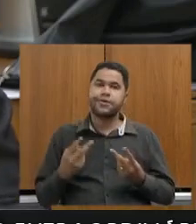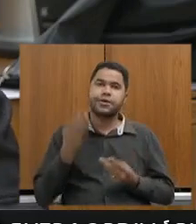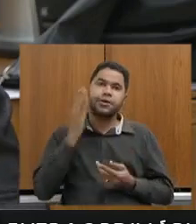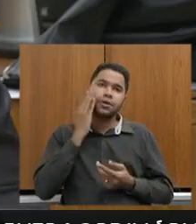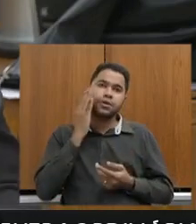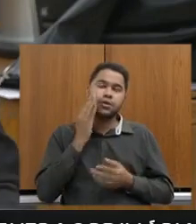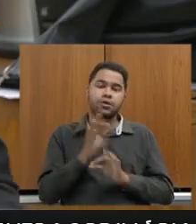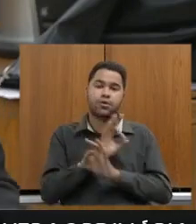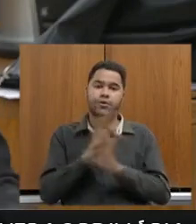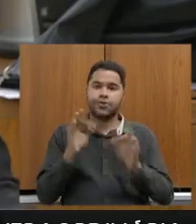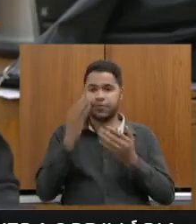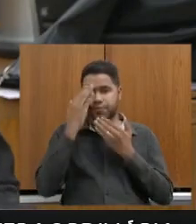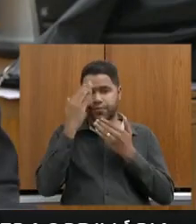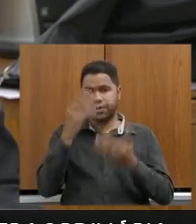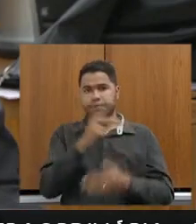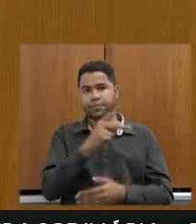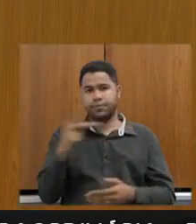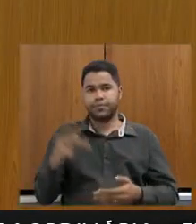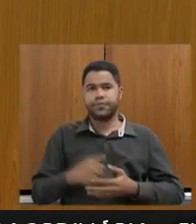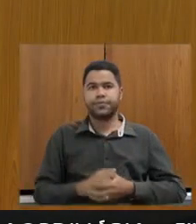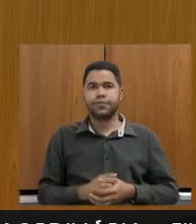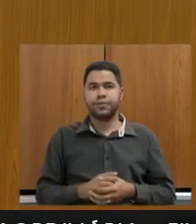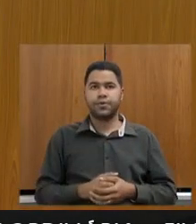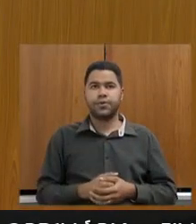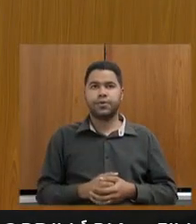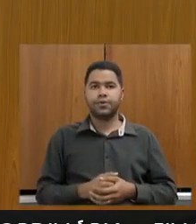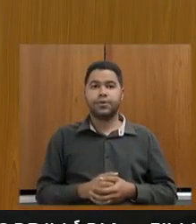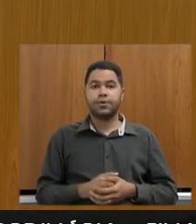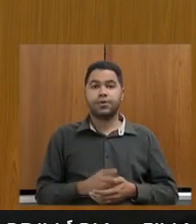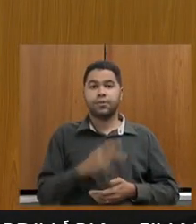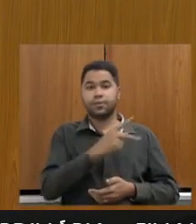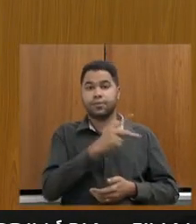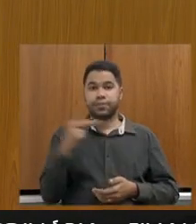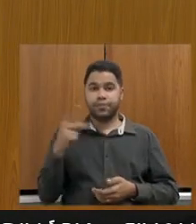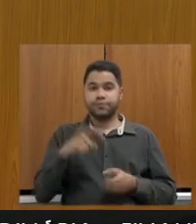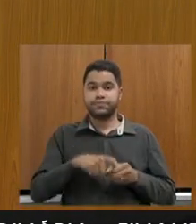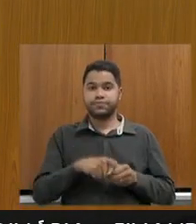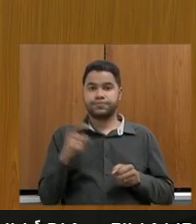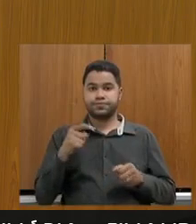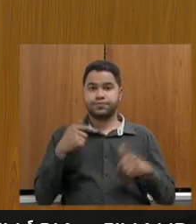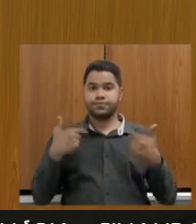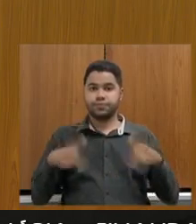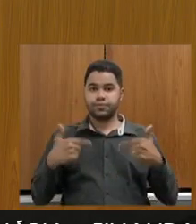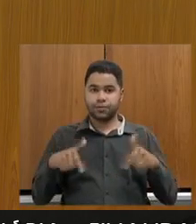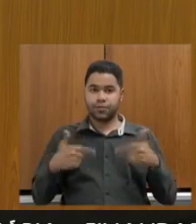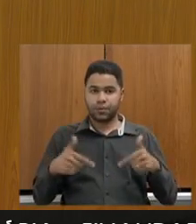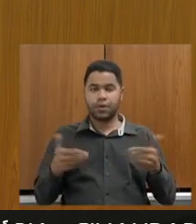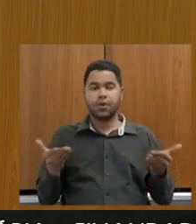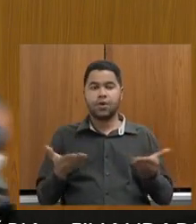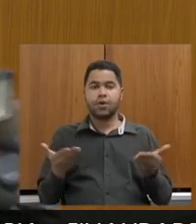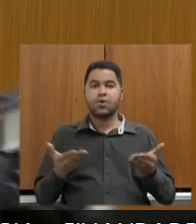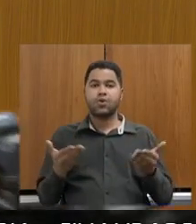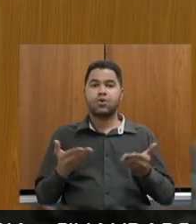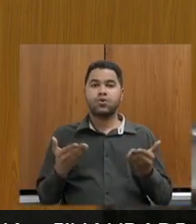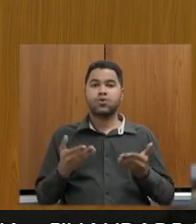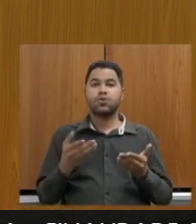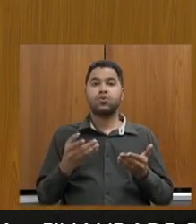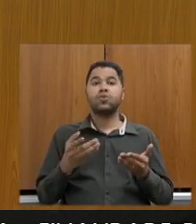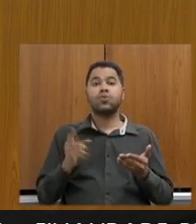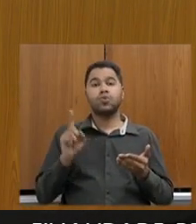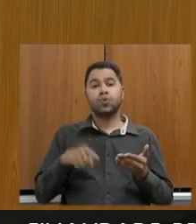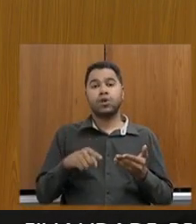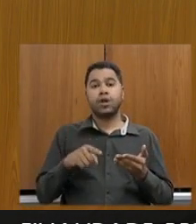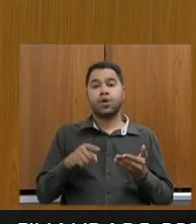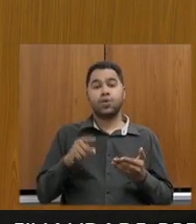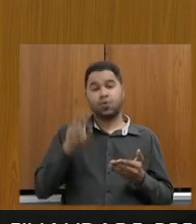entende como ótima muito obrigado Presidente presidência suspende os trabalhos da comissão para que os Doutor Joaquim